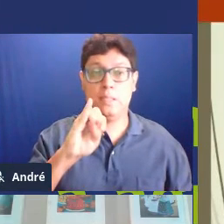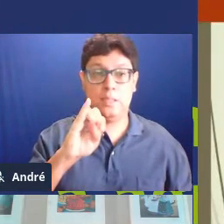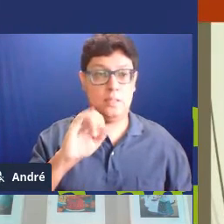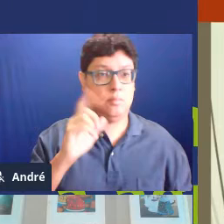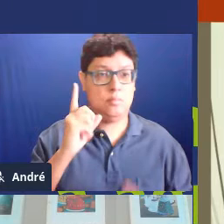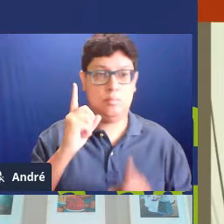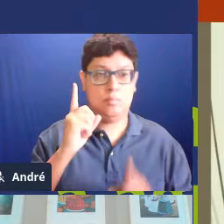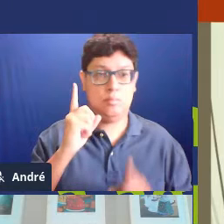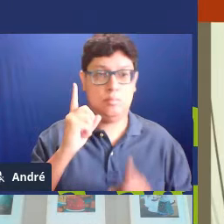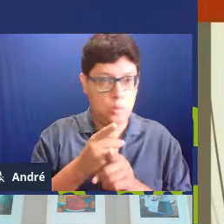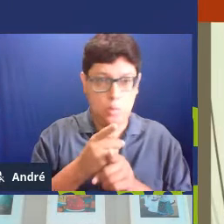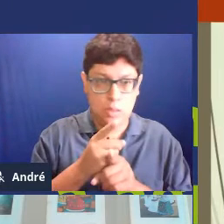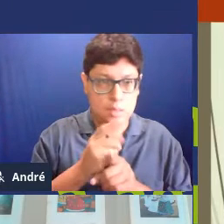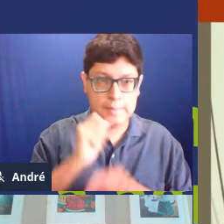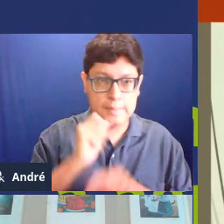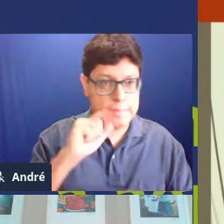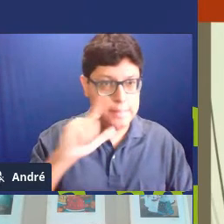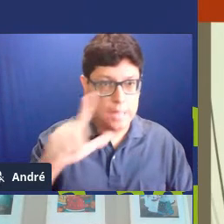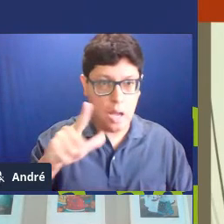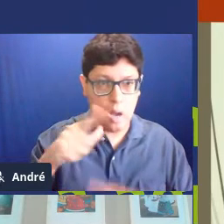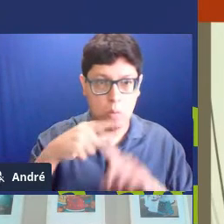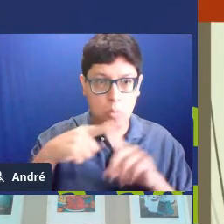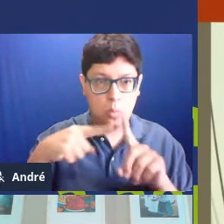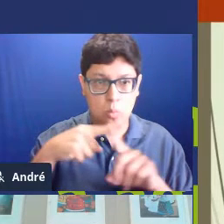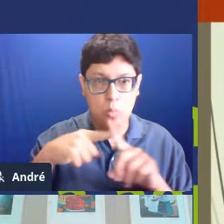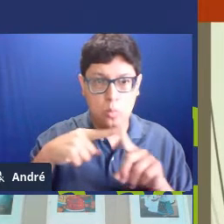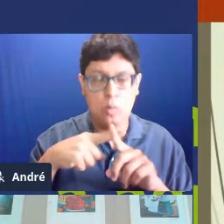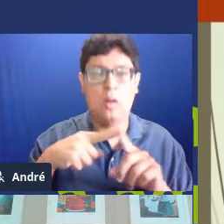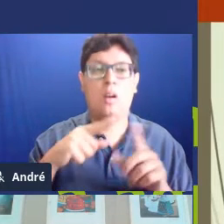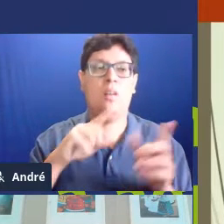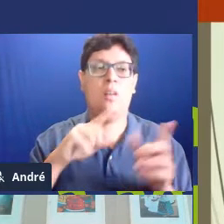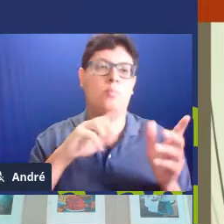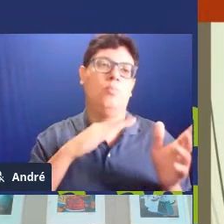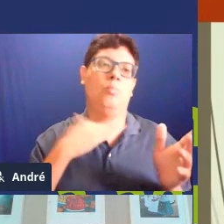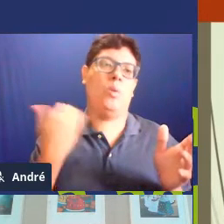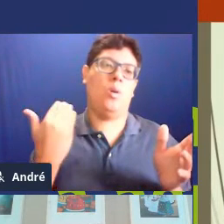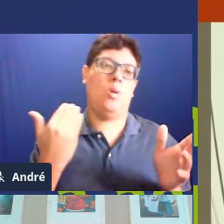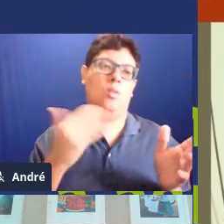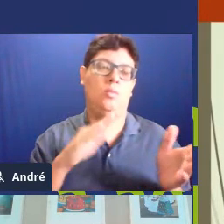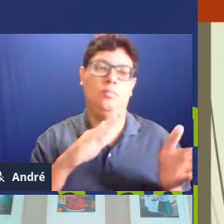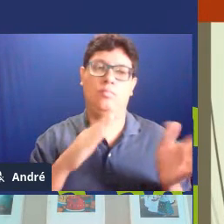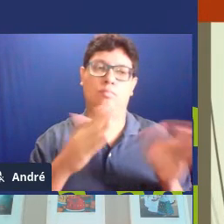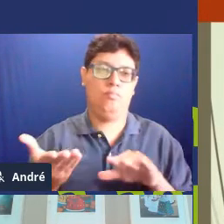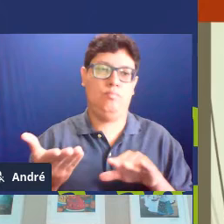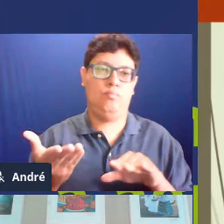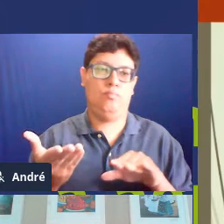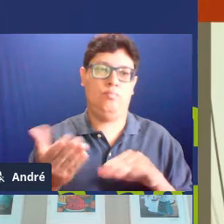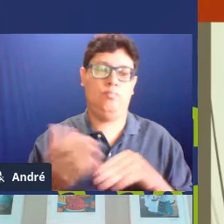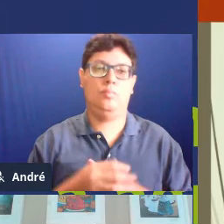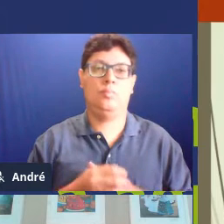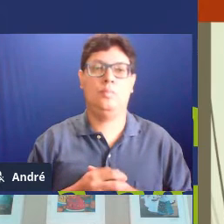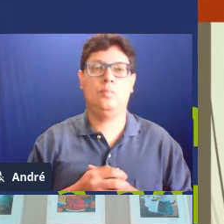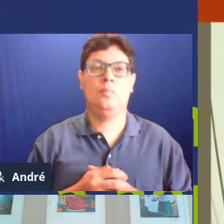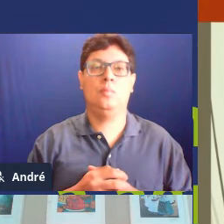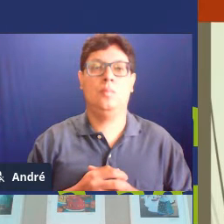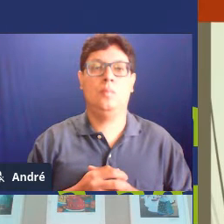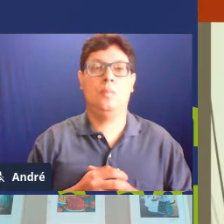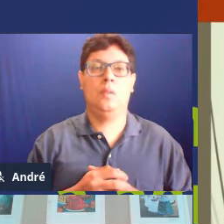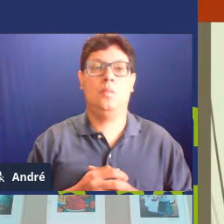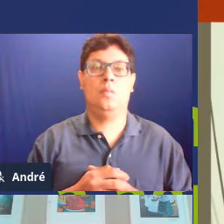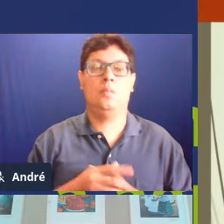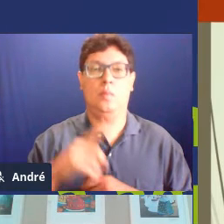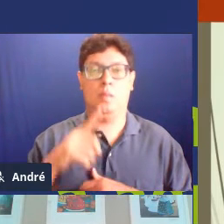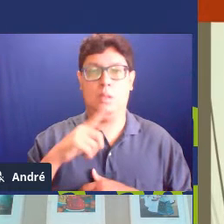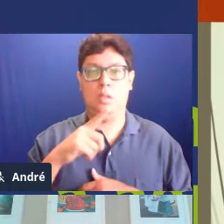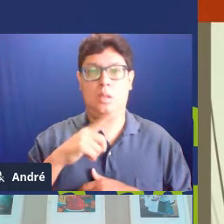acha, ou ela está na água salobra, ou ela vai morrer. Virou pós-larva, uma miniatura de camarão que vai